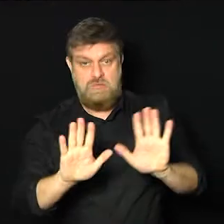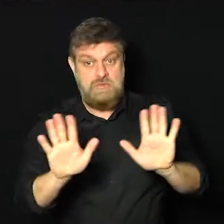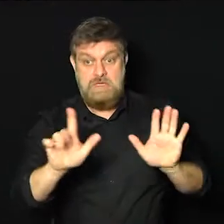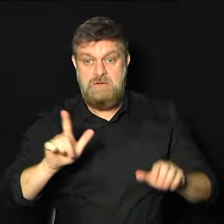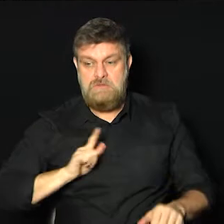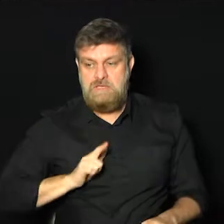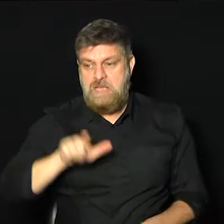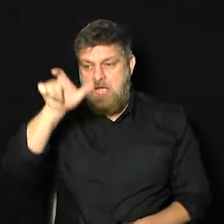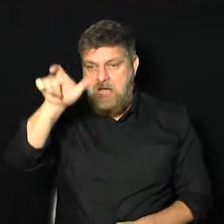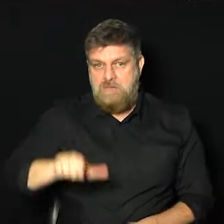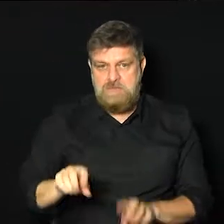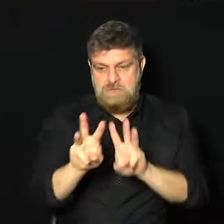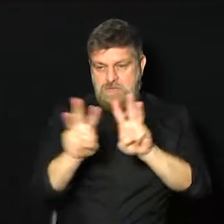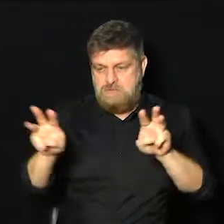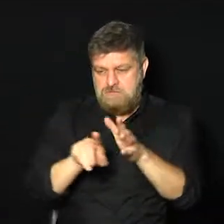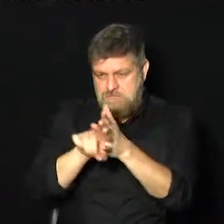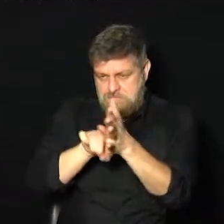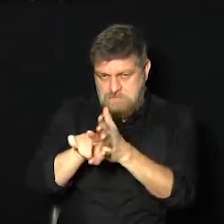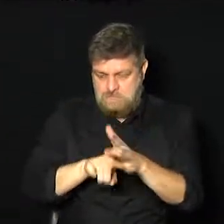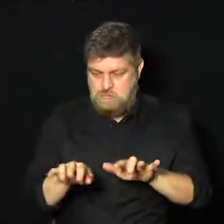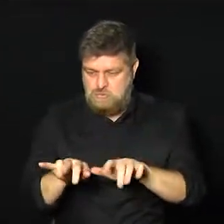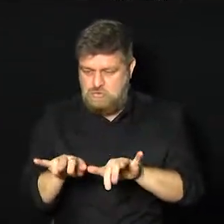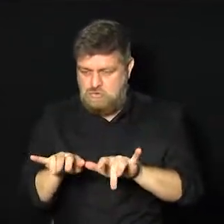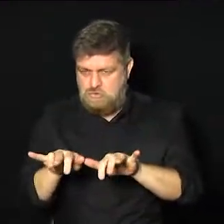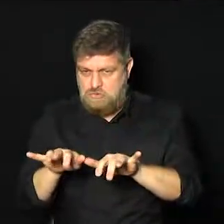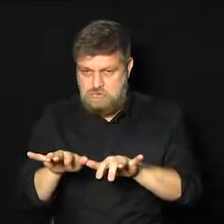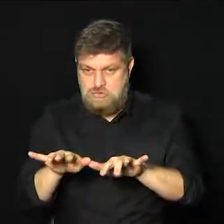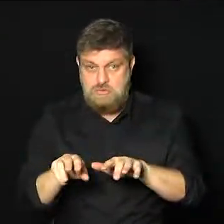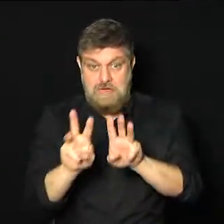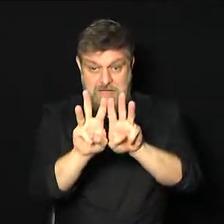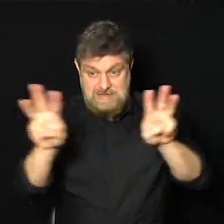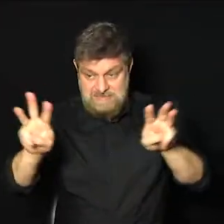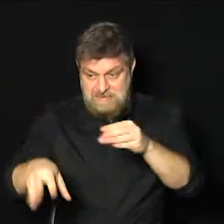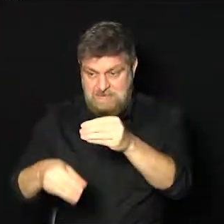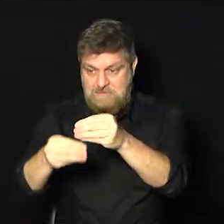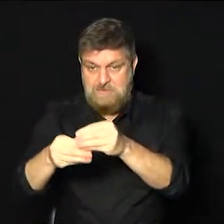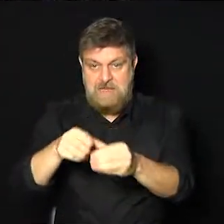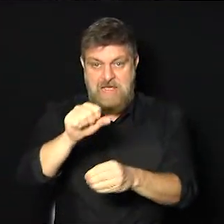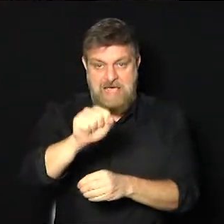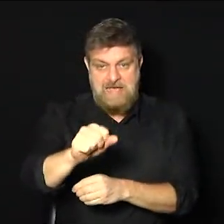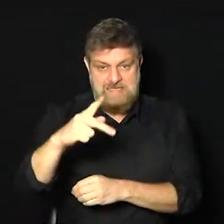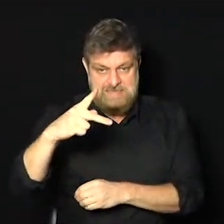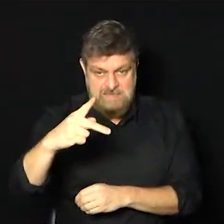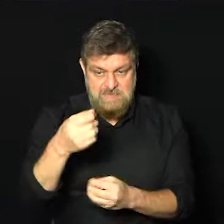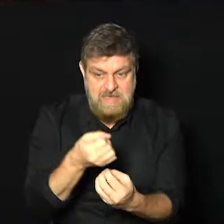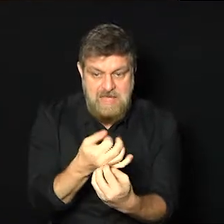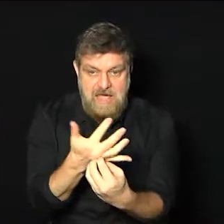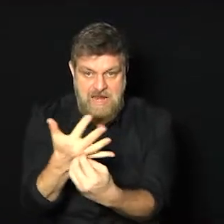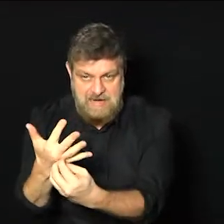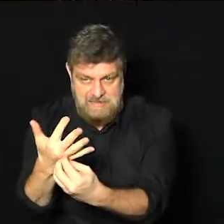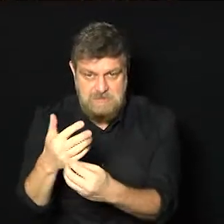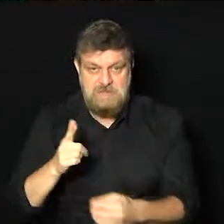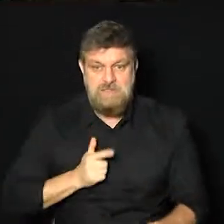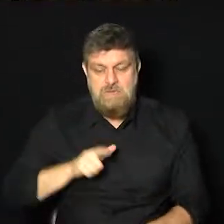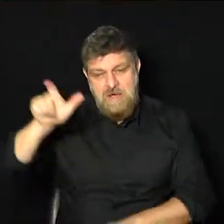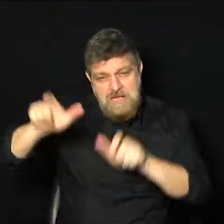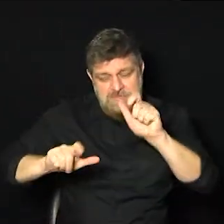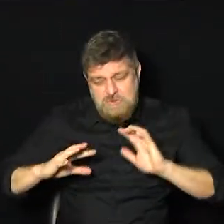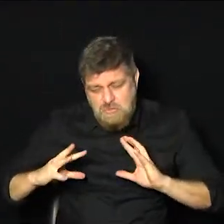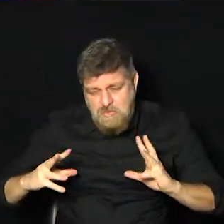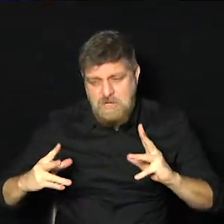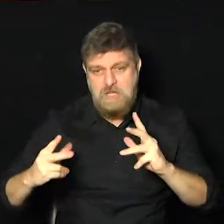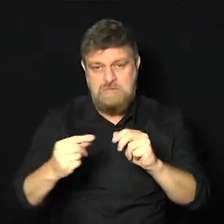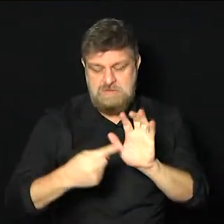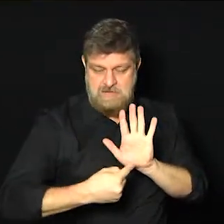você sai, vai para um URL ou um link diferente, né? Está dentro da página da SP Arte. Então, todos os expositores que estavam